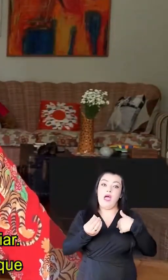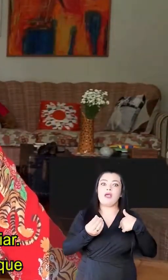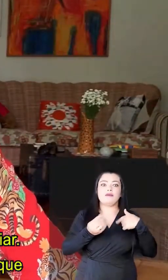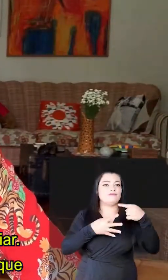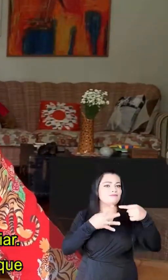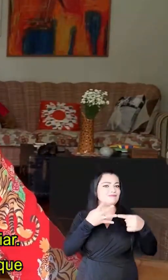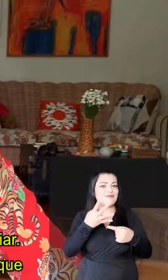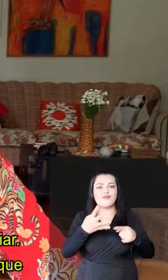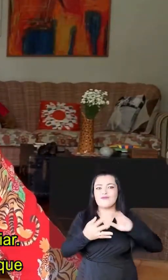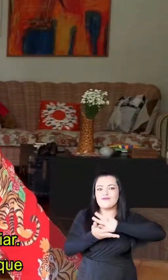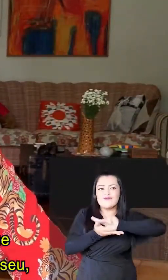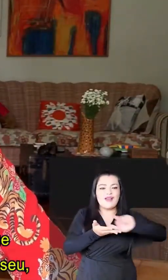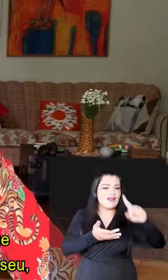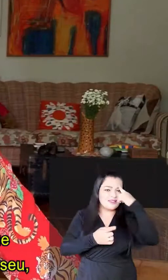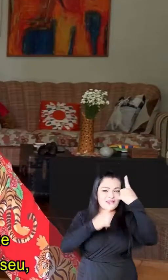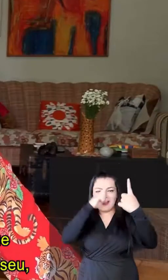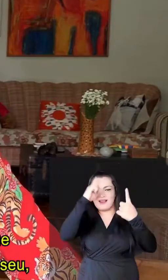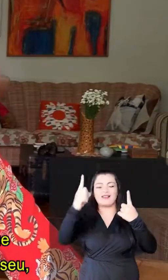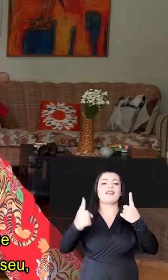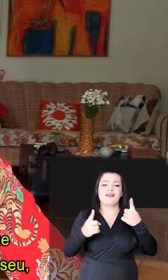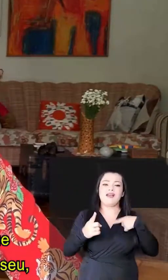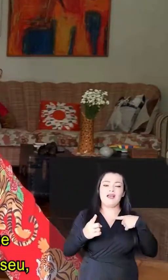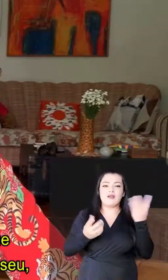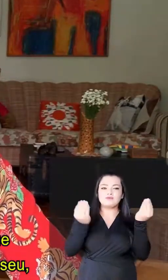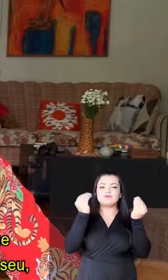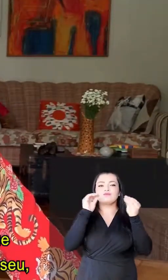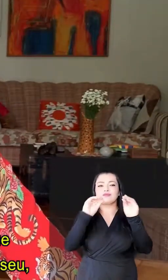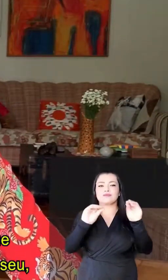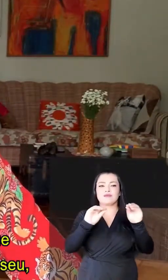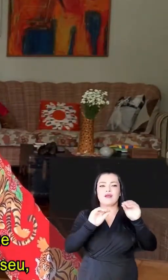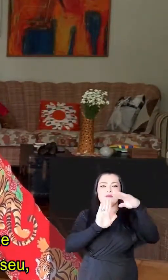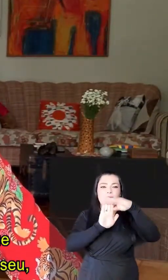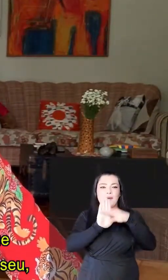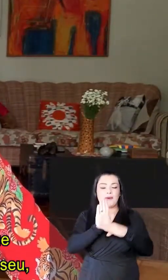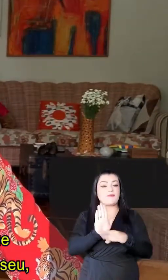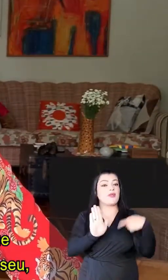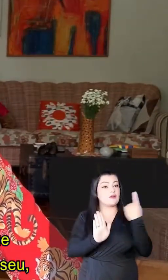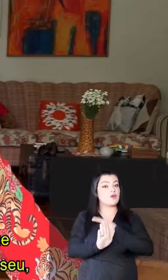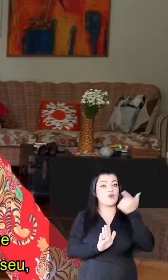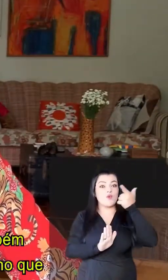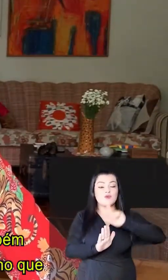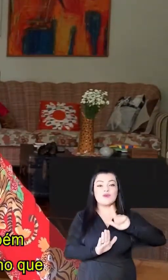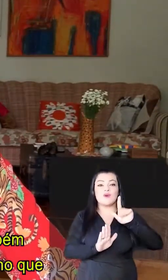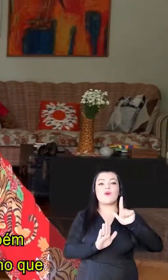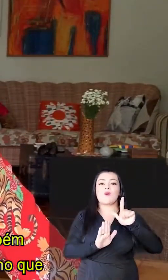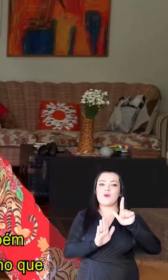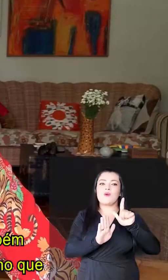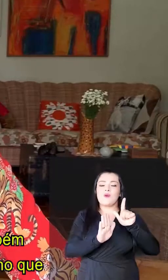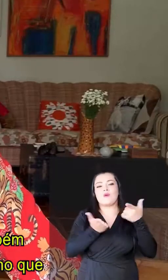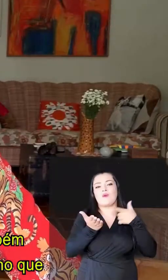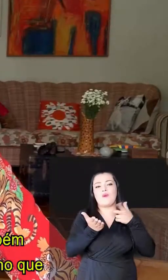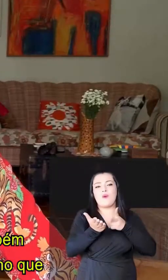bacanas. E eu acho que o mais legal que eu queria trazer aqui é que, além da gente fidelizar o nosso público do museu, nosso